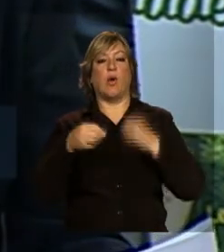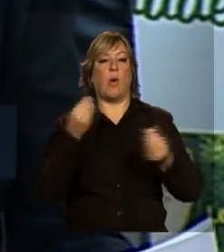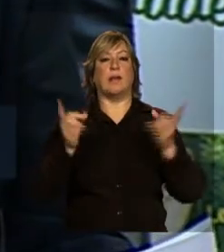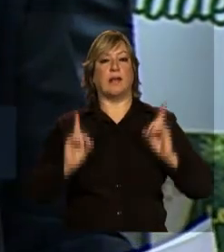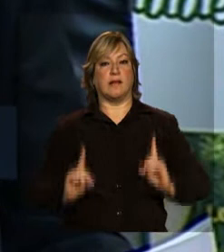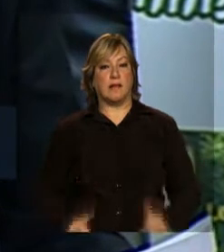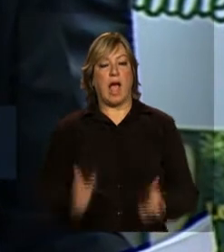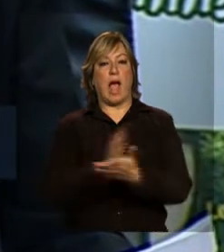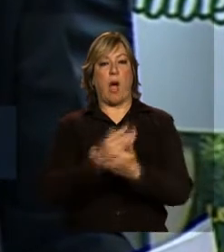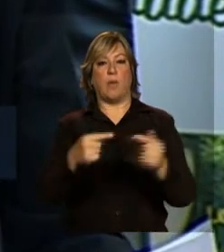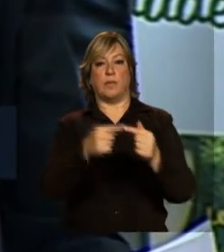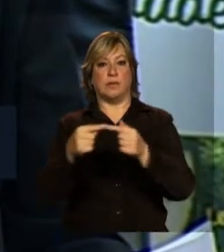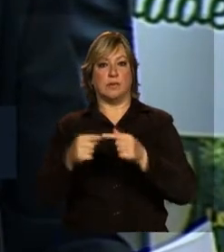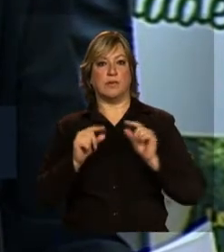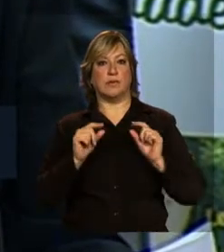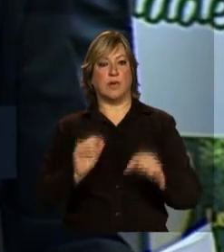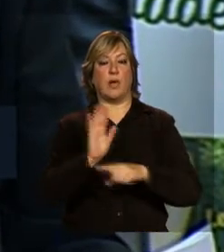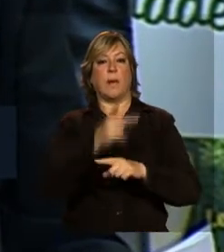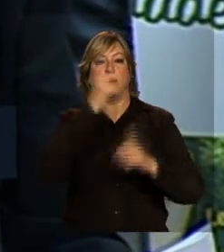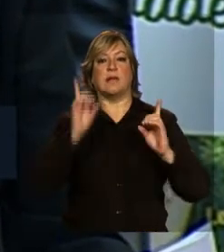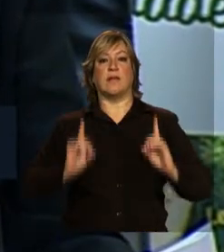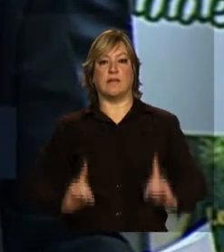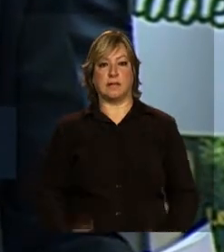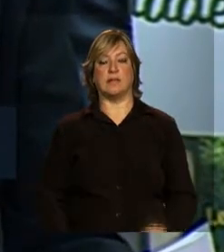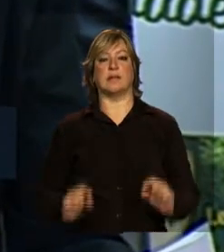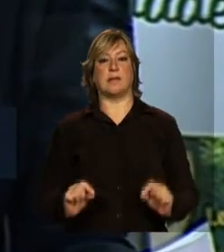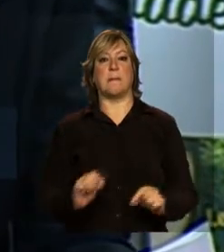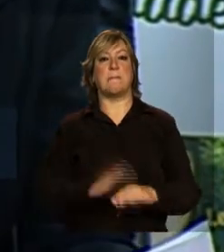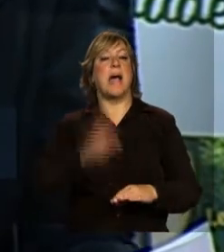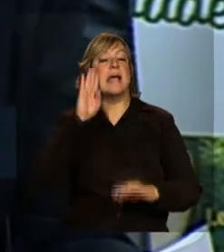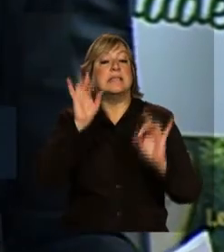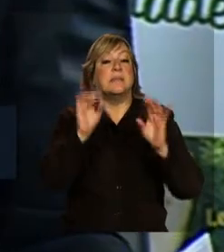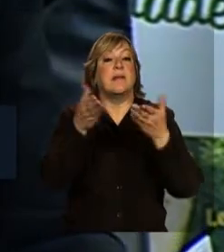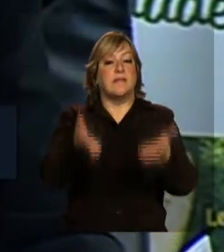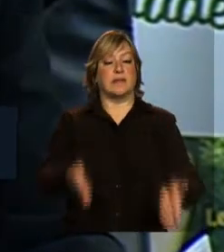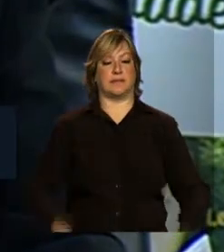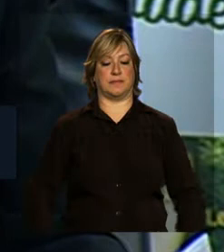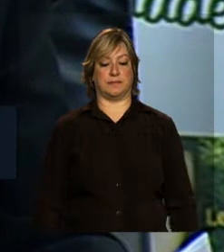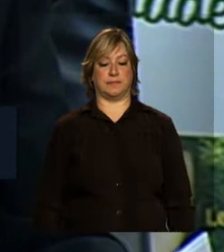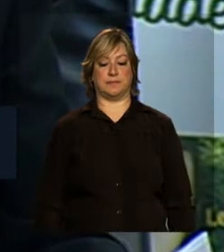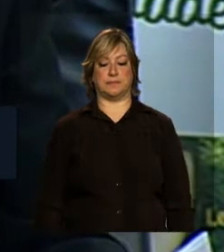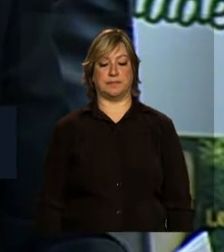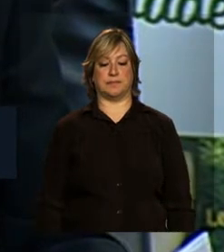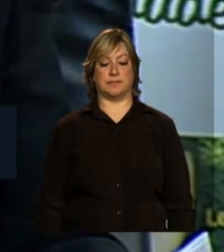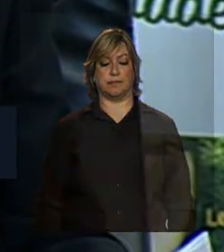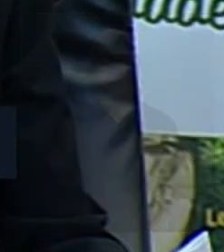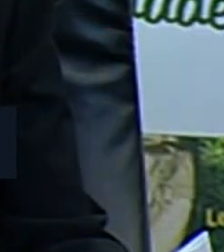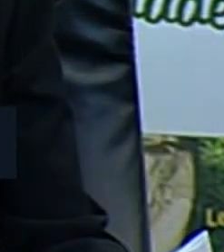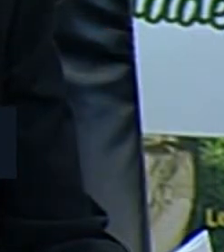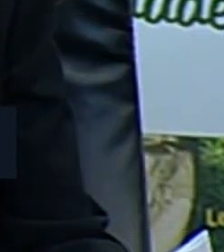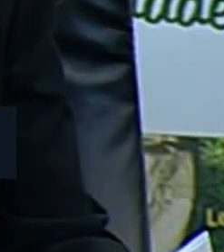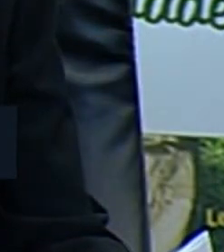deficiências, de algumas circunstâncias voltadas a pessoas com deficiências mais específicas, neste caso. Foram constituídos grupos